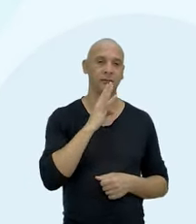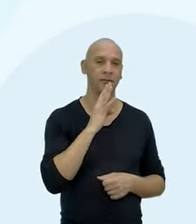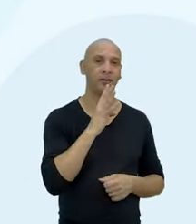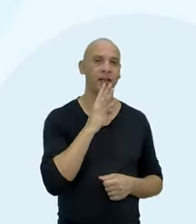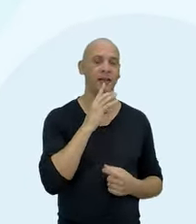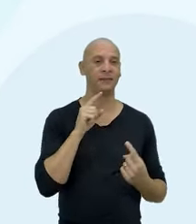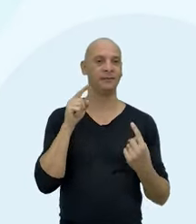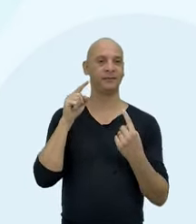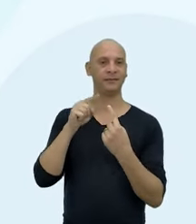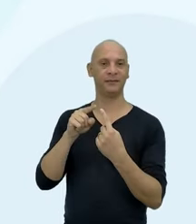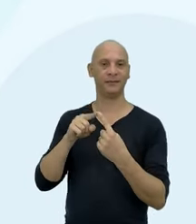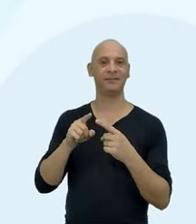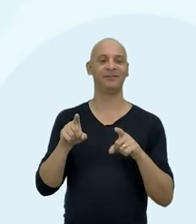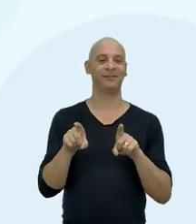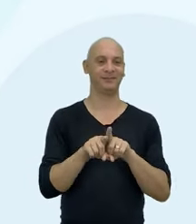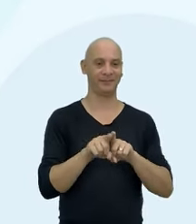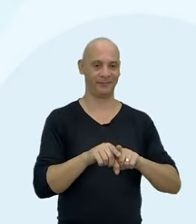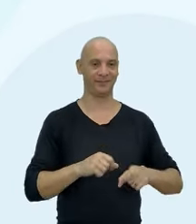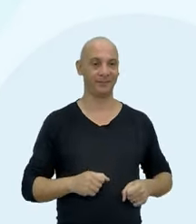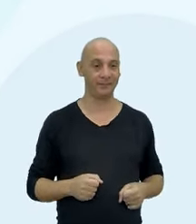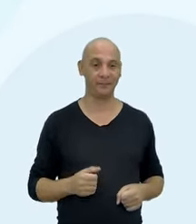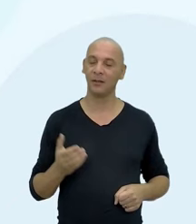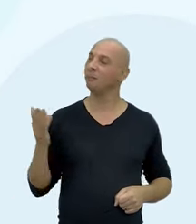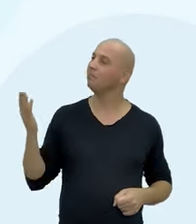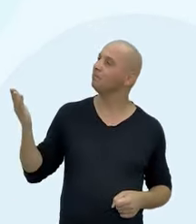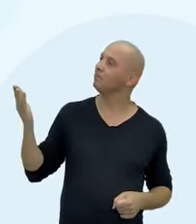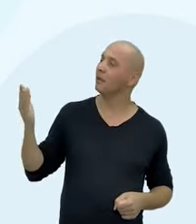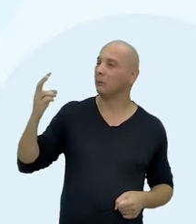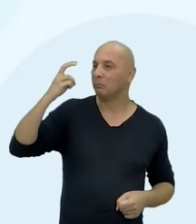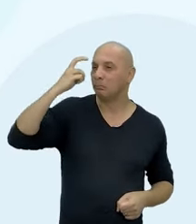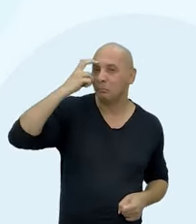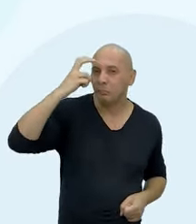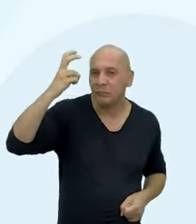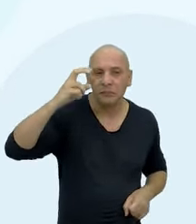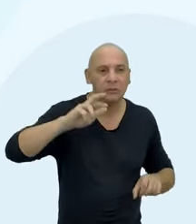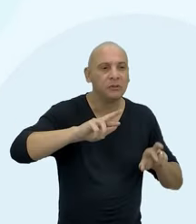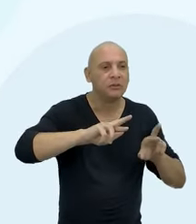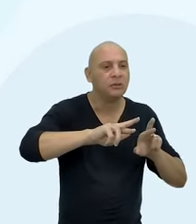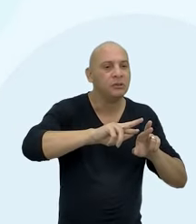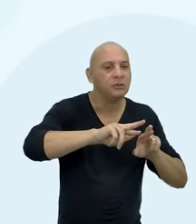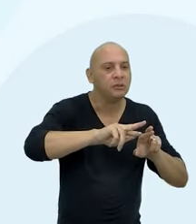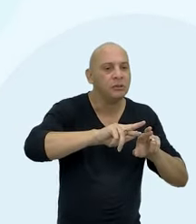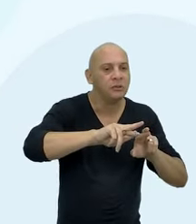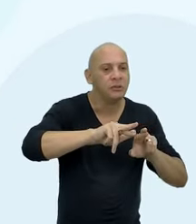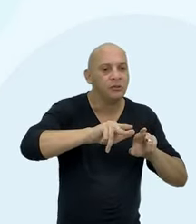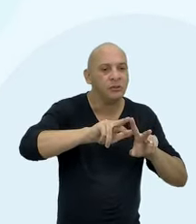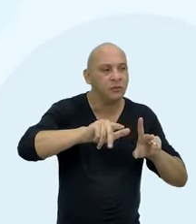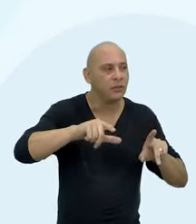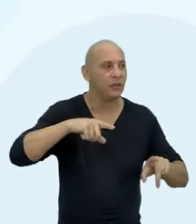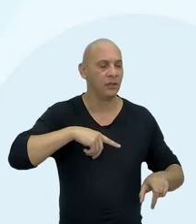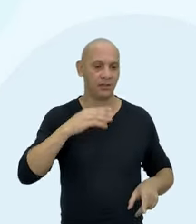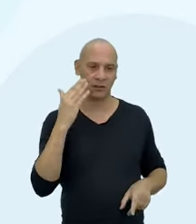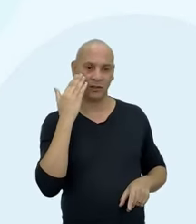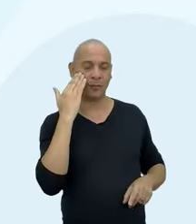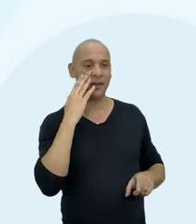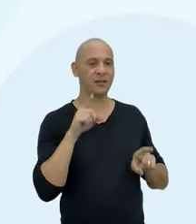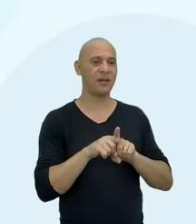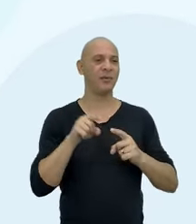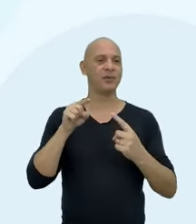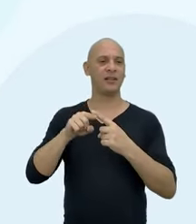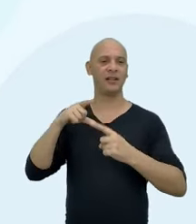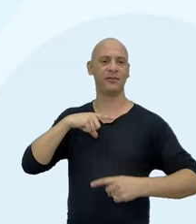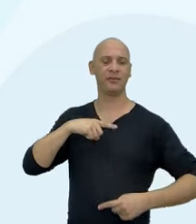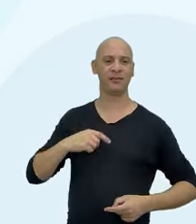conhecem muito bem e dele diz assim temos diversas inteligências uma dela inteligência lógico-matemática que é perfeitamente